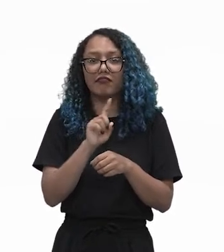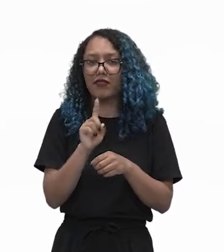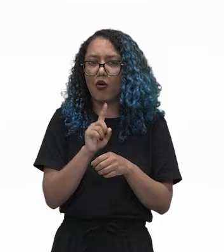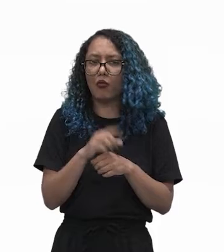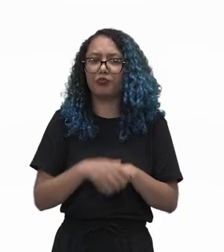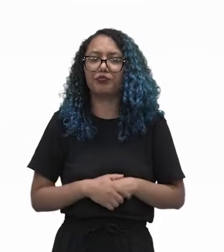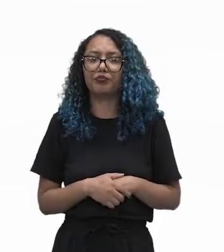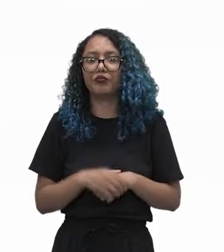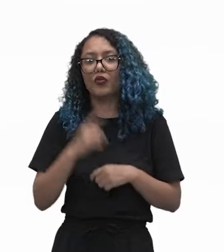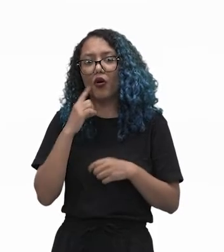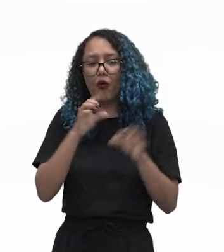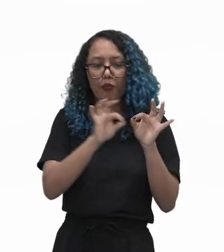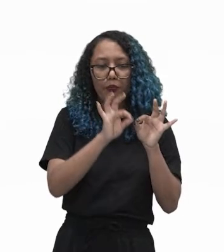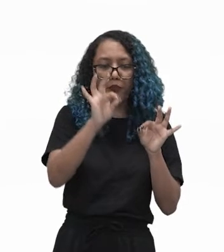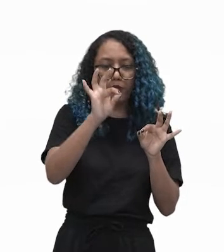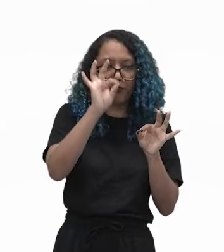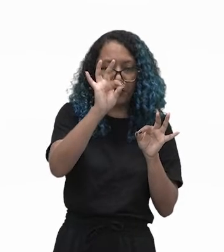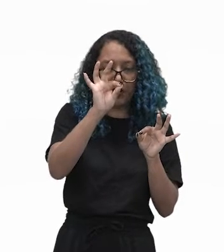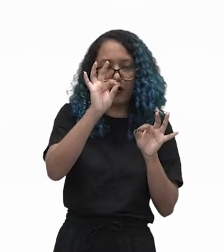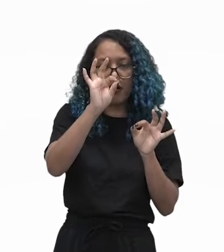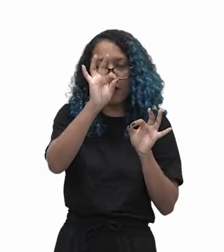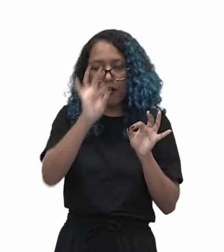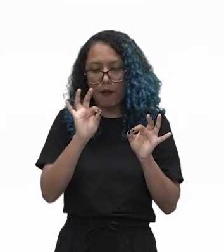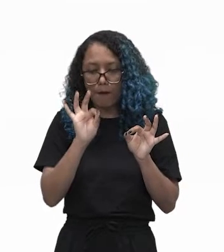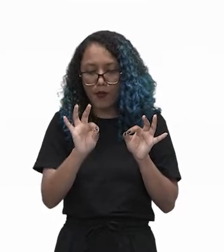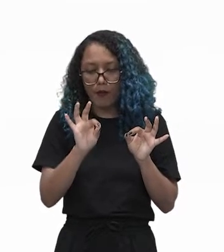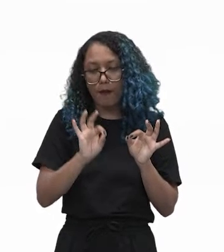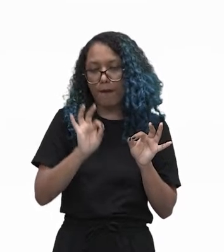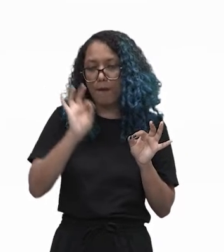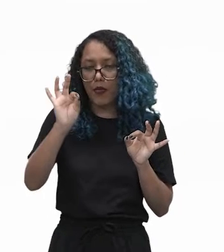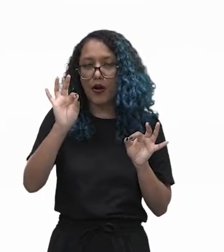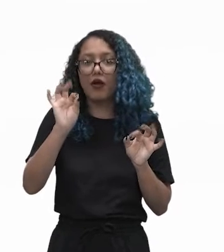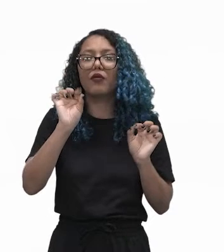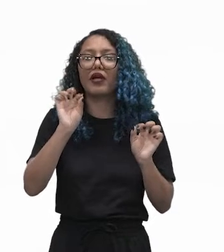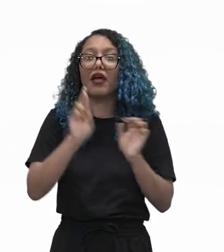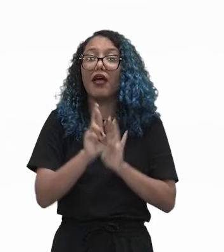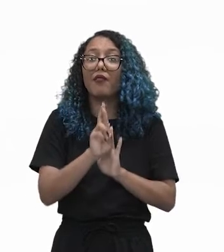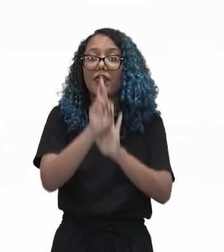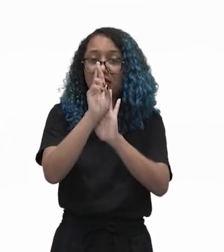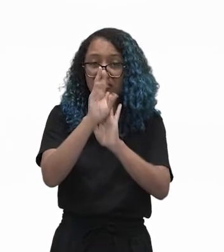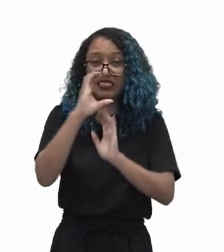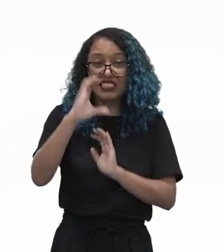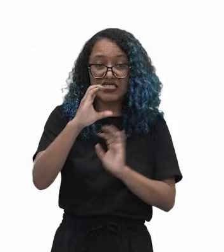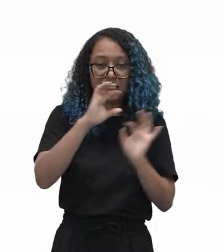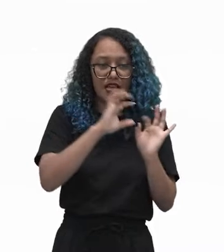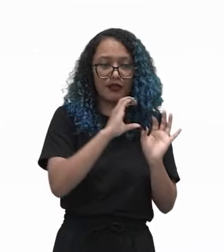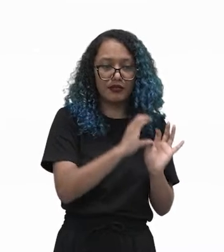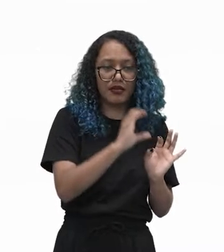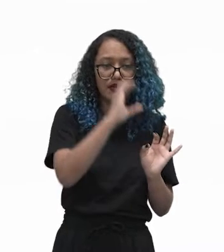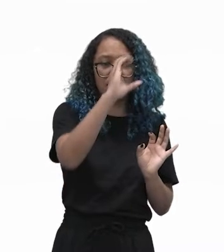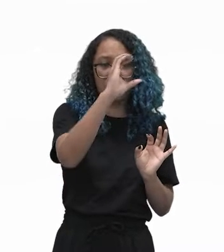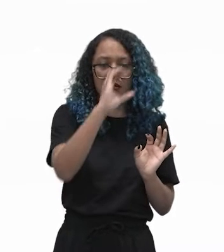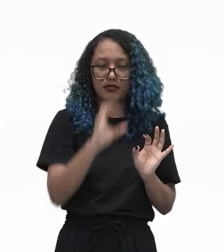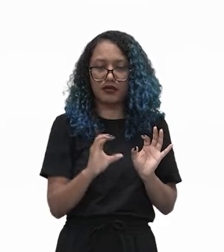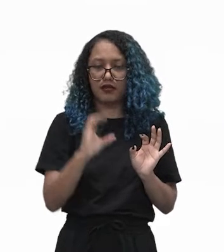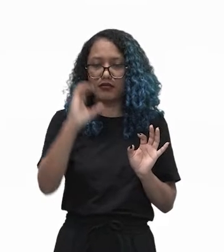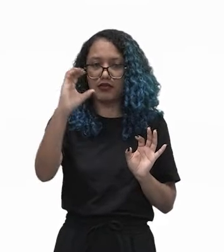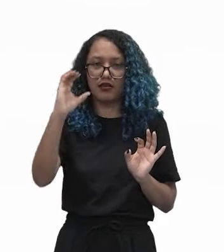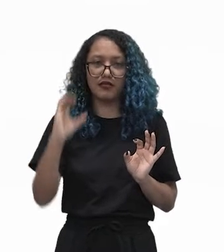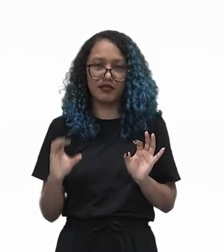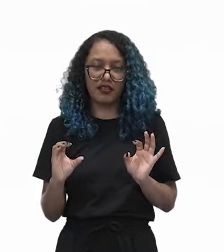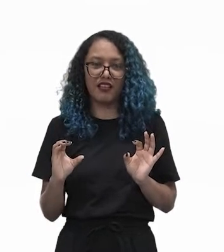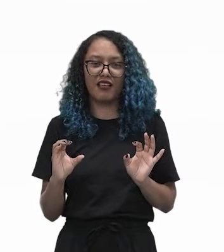desse aqui é um carbono. Essa é a fórmula em bastão, é a fórmula em bondline, que consiste em